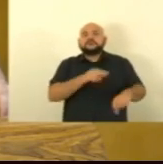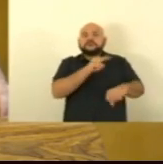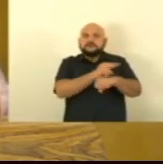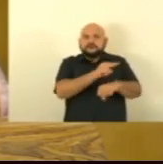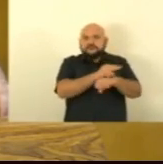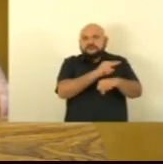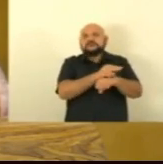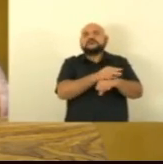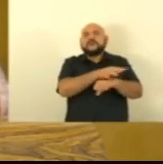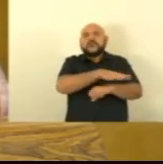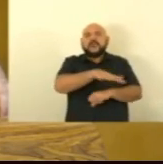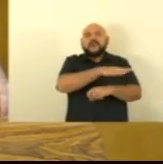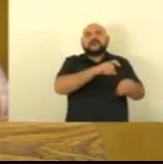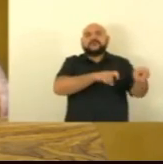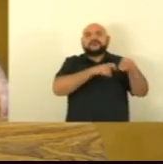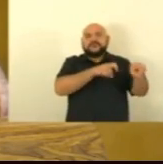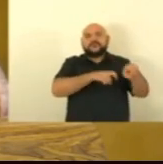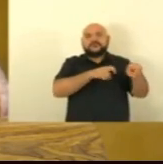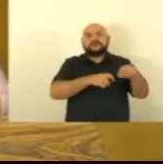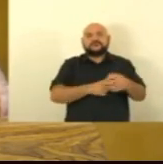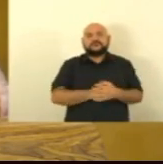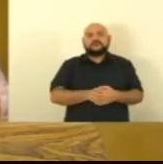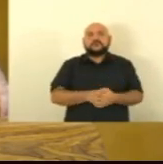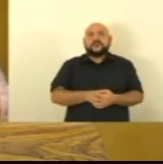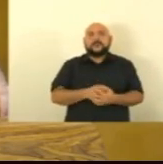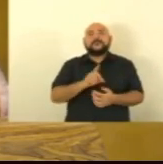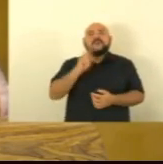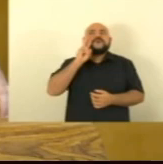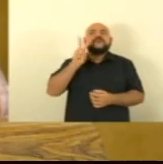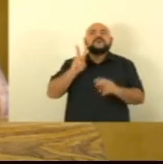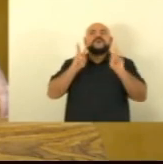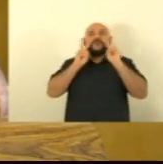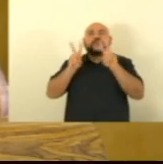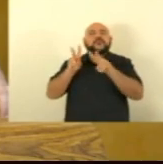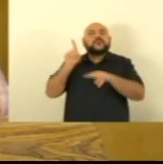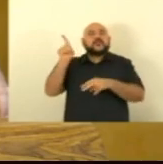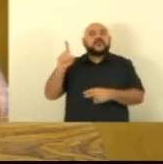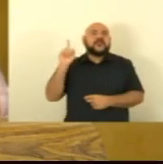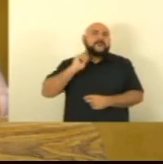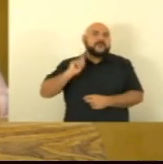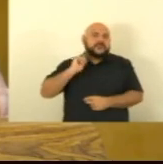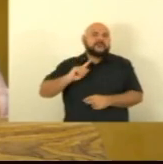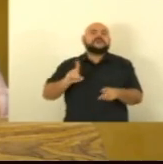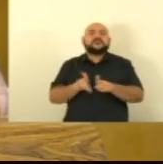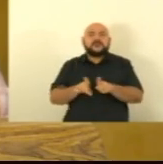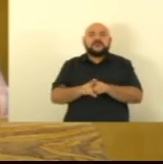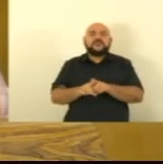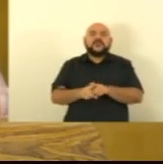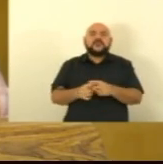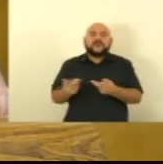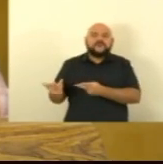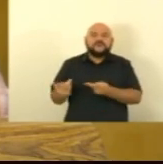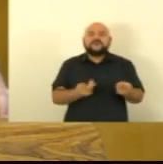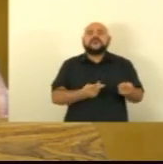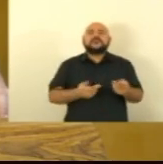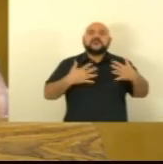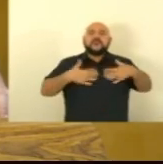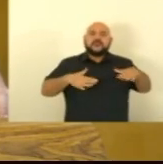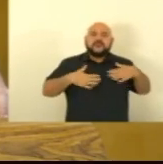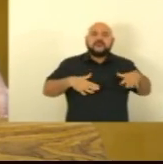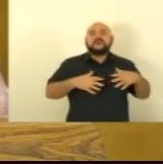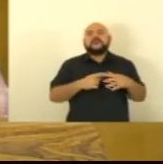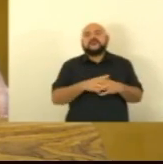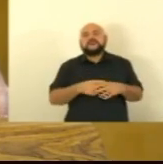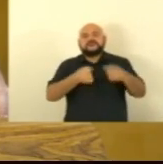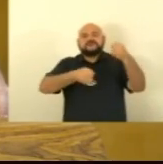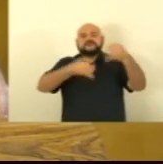nós vimos acontecendo no estado de Minas Gerais, fazendo as visitas tranquilizadoras. Portanto, é com imenso prazer que